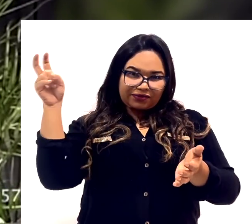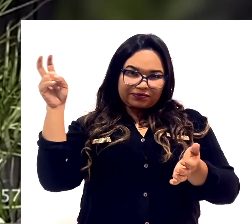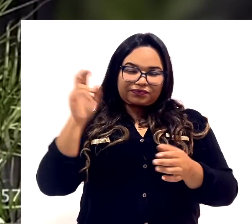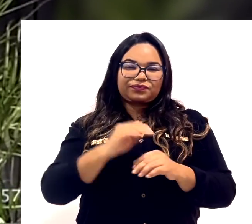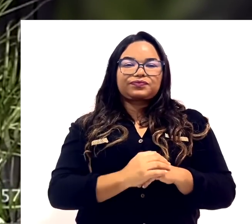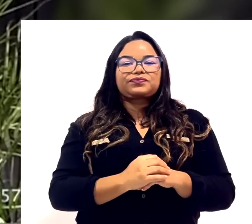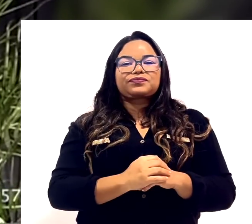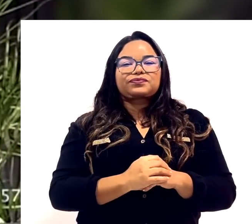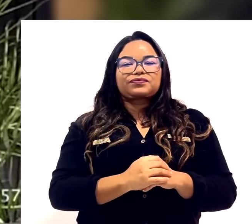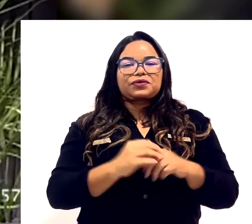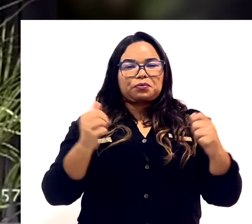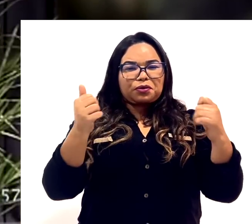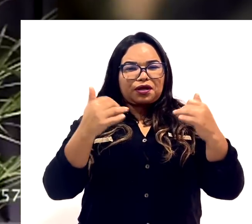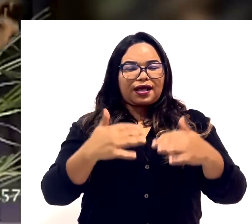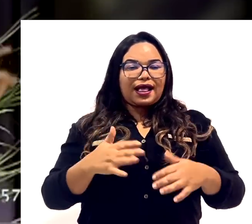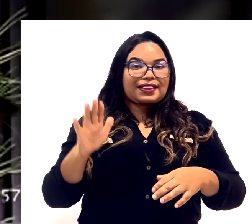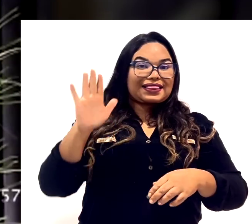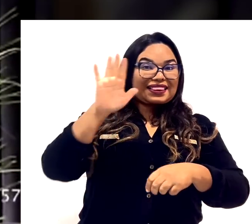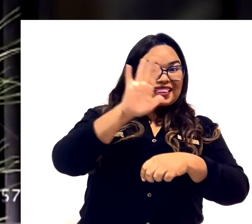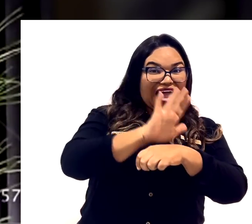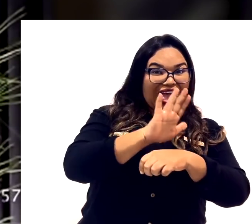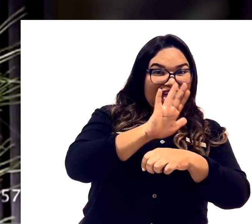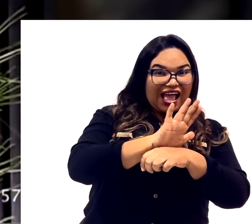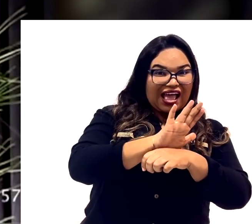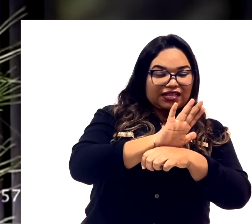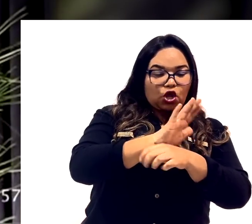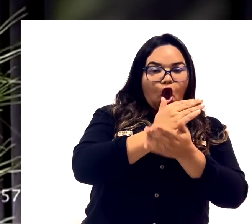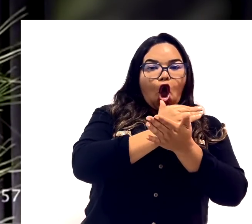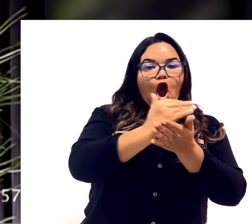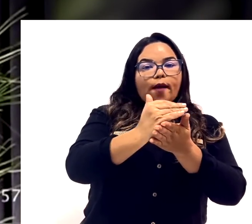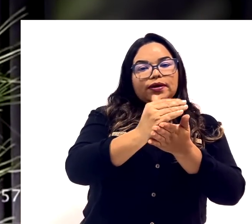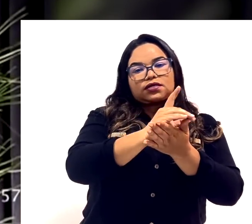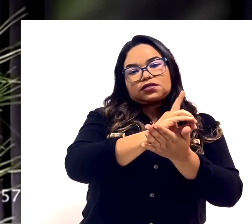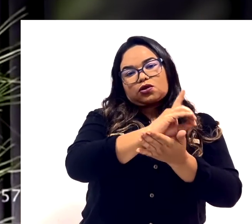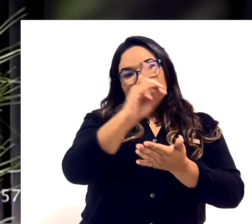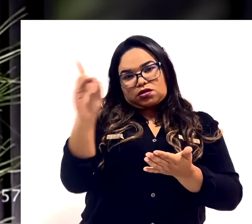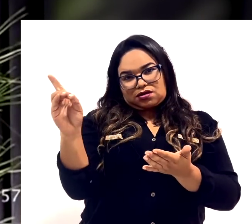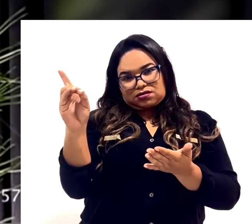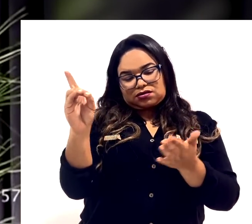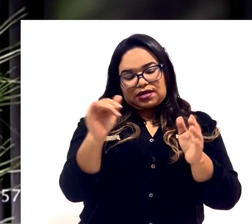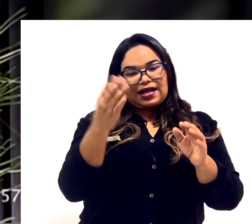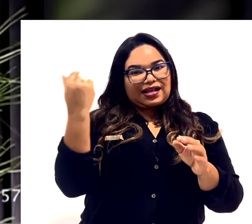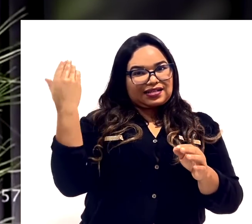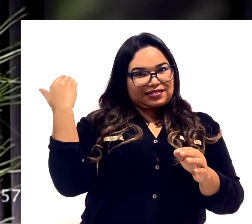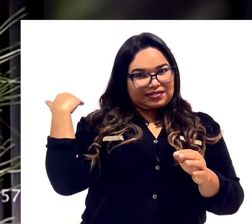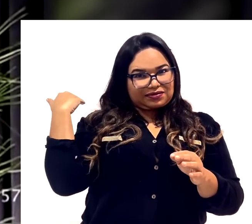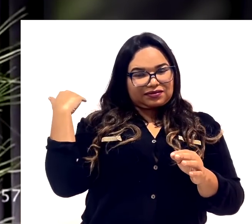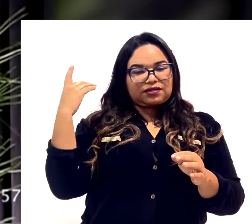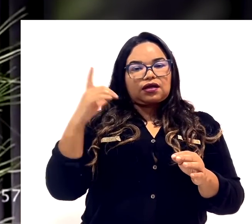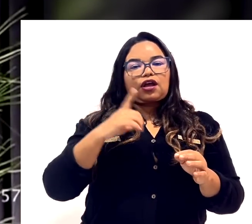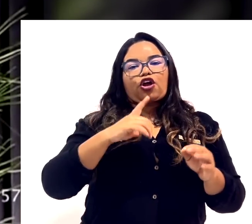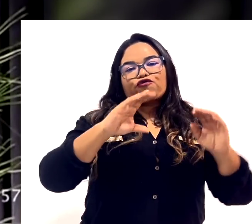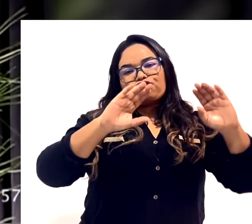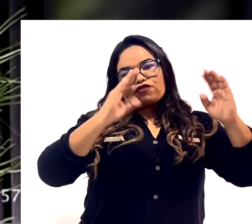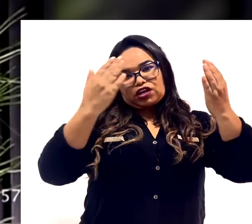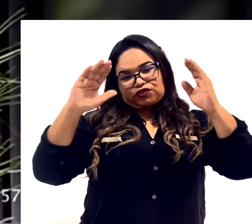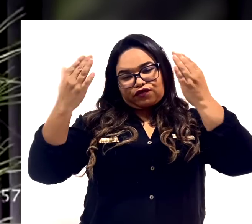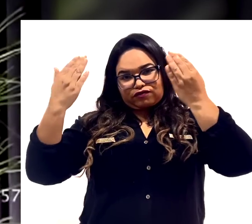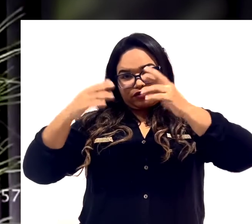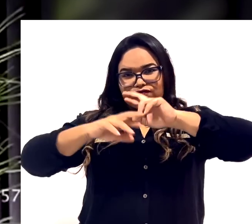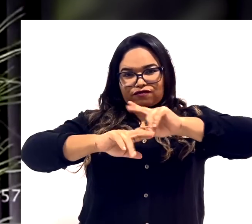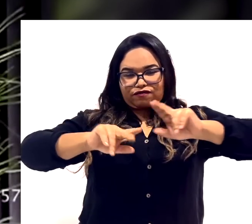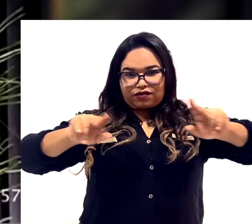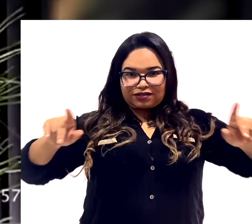De uma tarde à outra, eram medidos os dias anteriormente. Então havia festas e